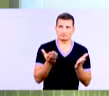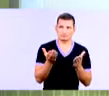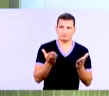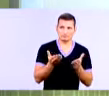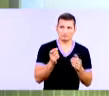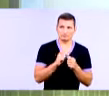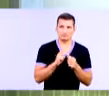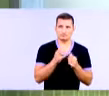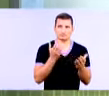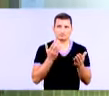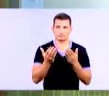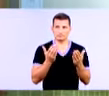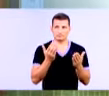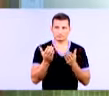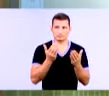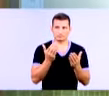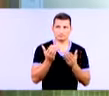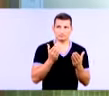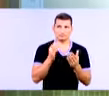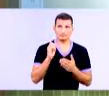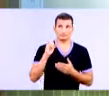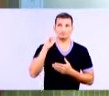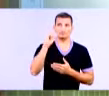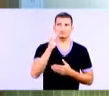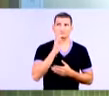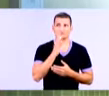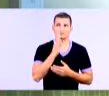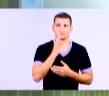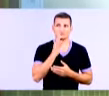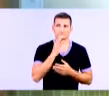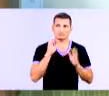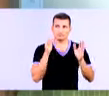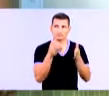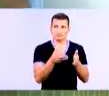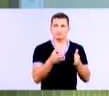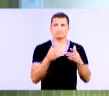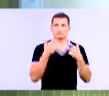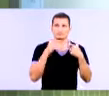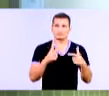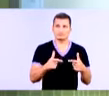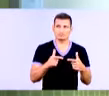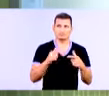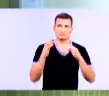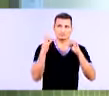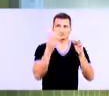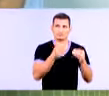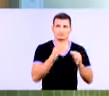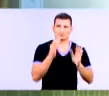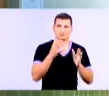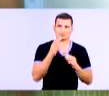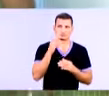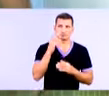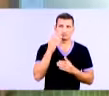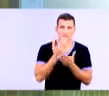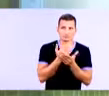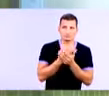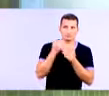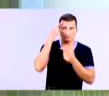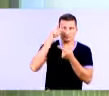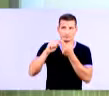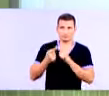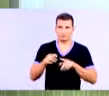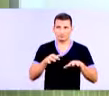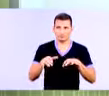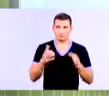um comparativo, a gente vai aumentar o nosso conhecimento específico na linguagem. Tudo que a gente já viu em lógica de programação, agora a gente vai passar